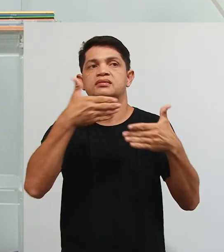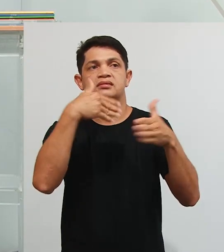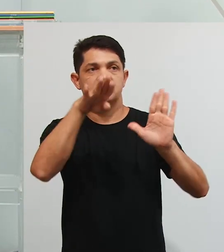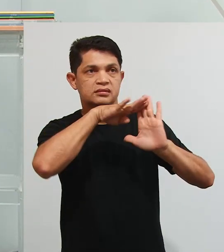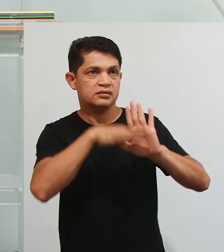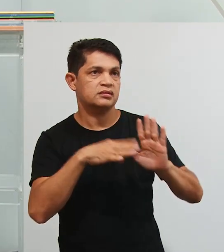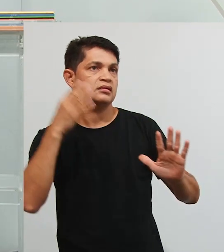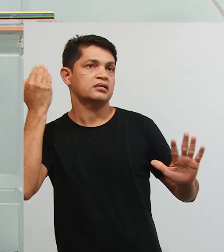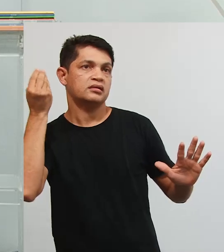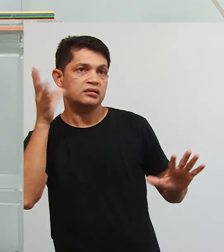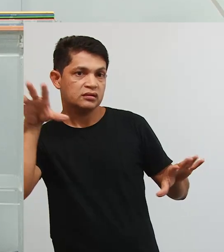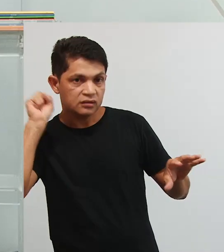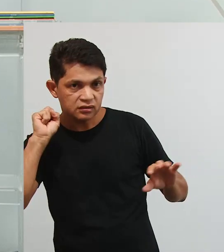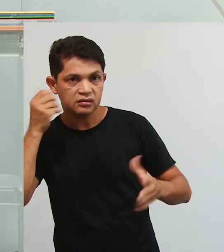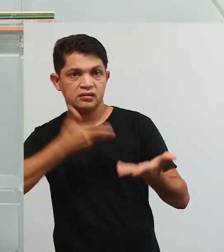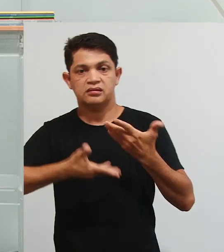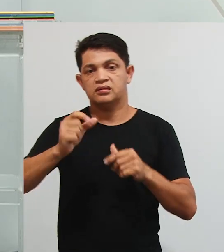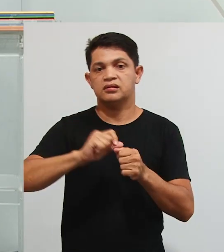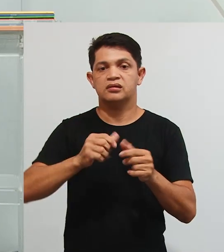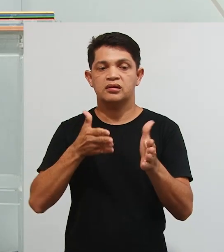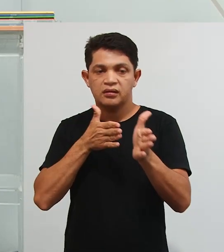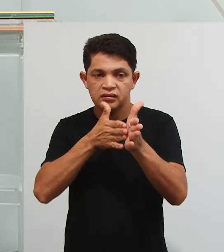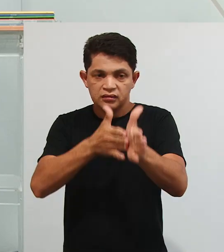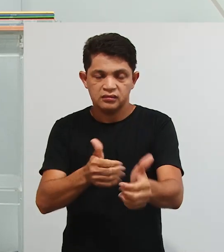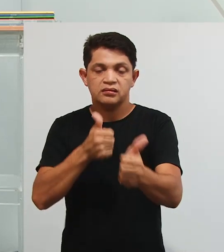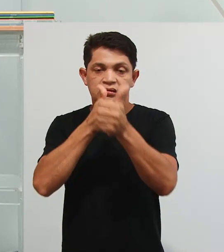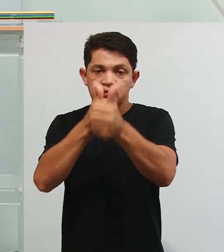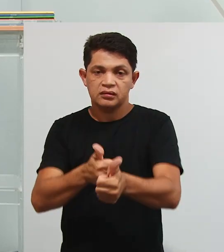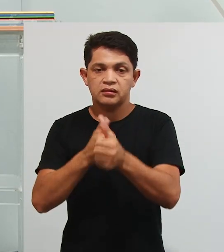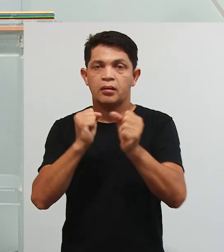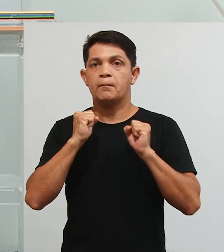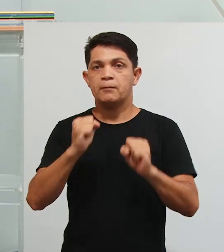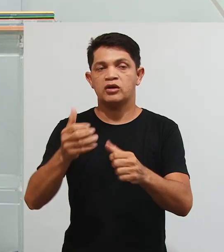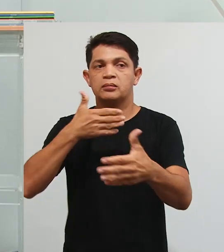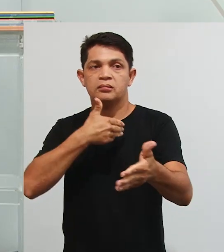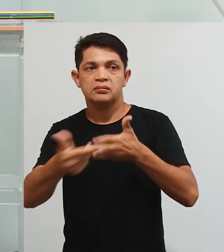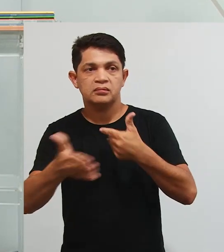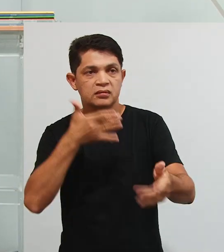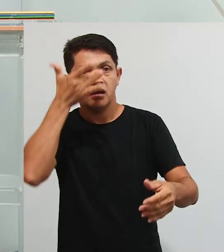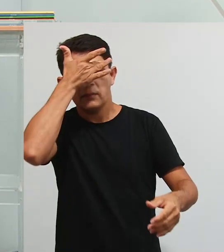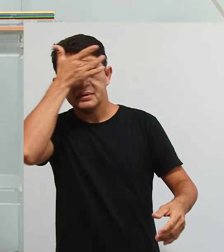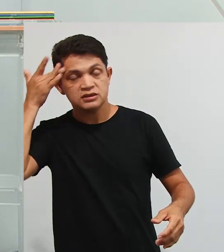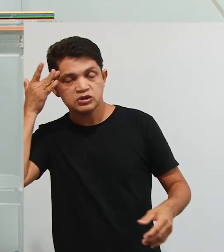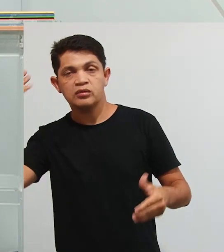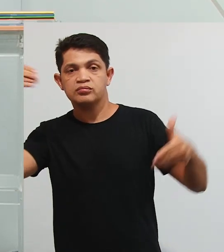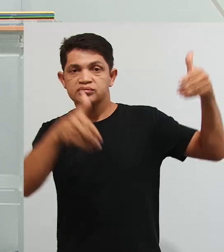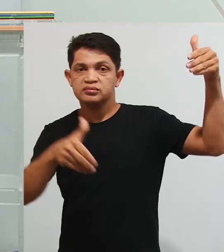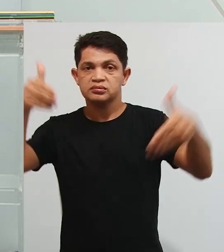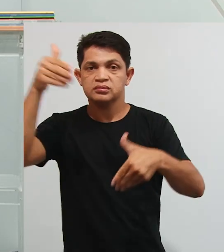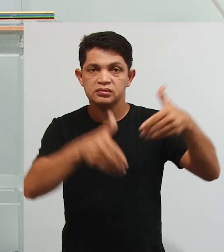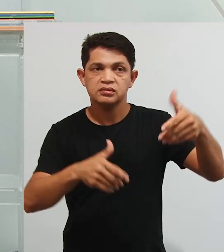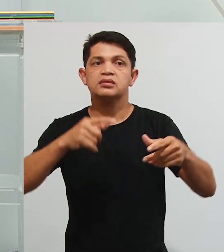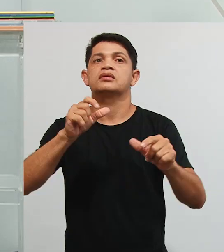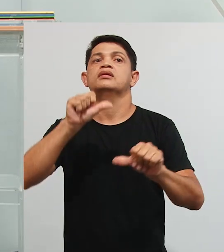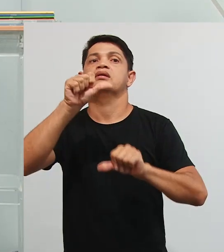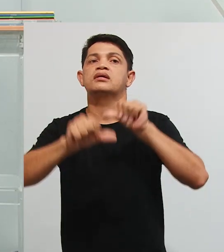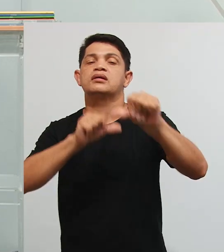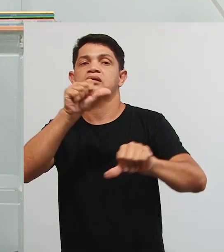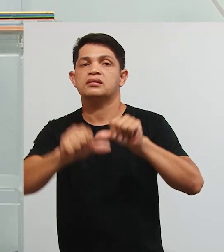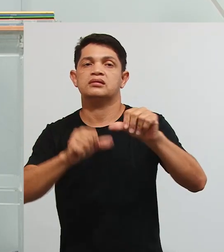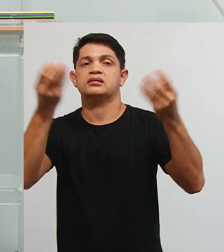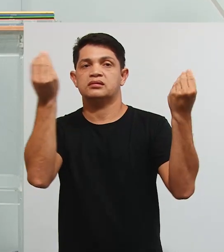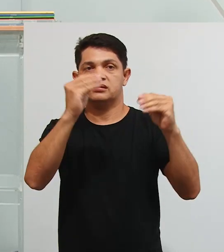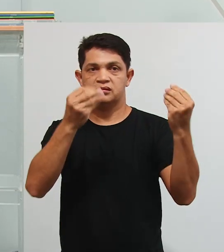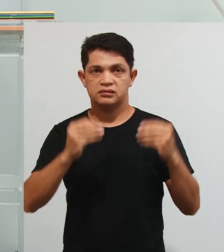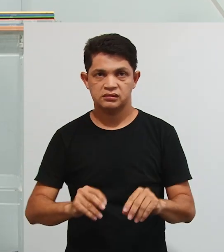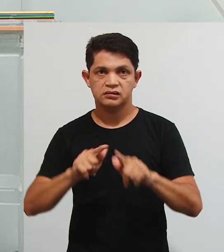você consultar. Você pode se alinhar a qualquer um deles e a outros que existem no Instituto. Existem